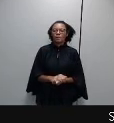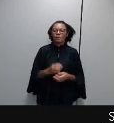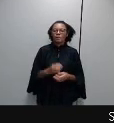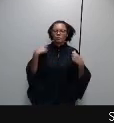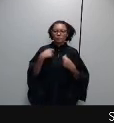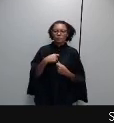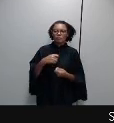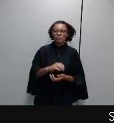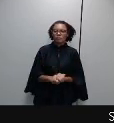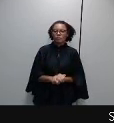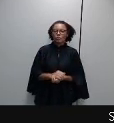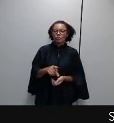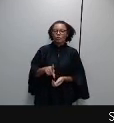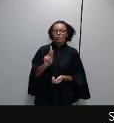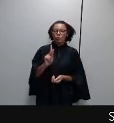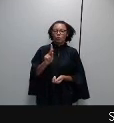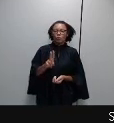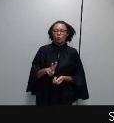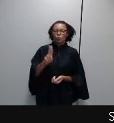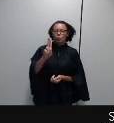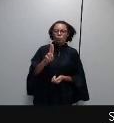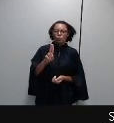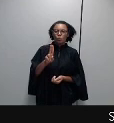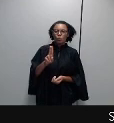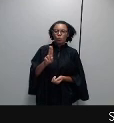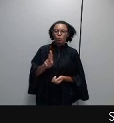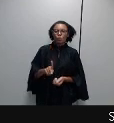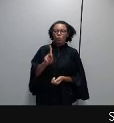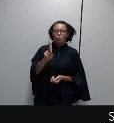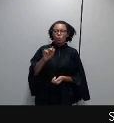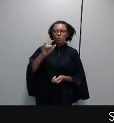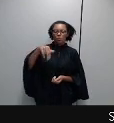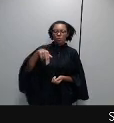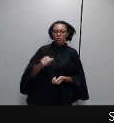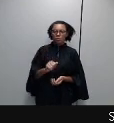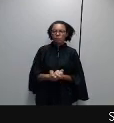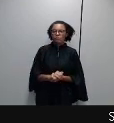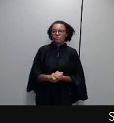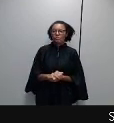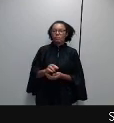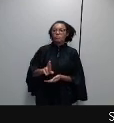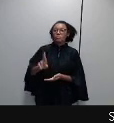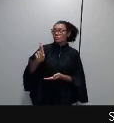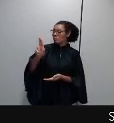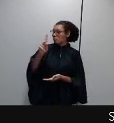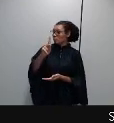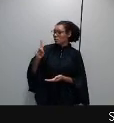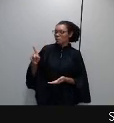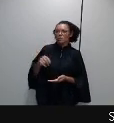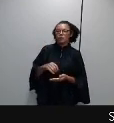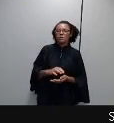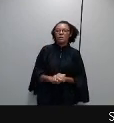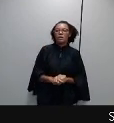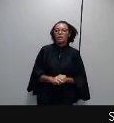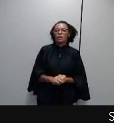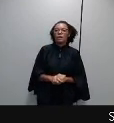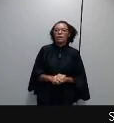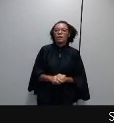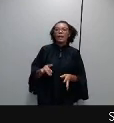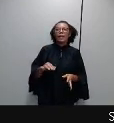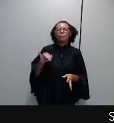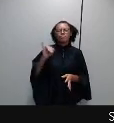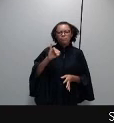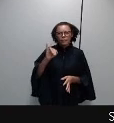E aí o senhor presidente o caso é interessante é mais um daqueles que se